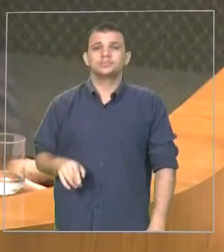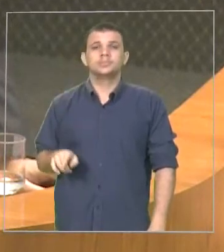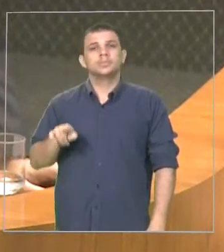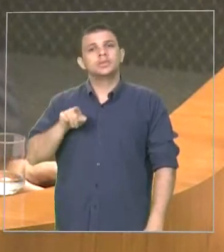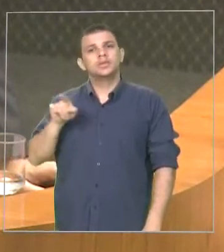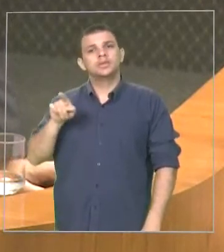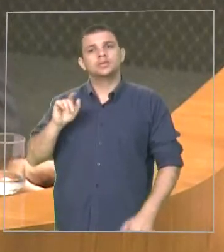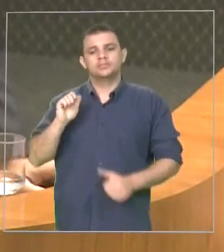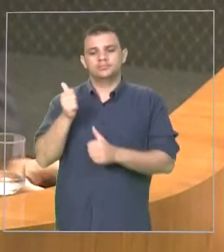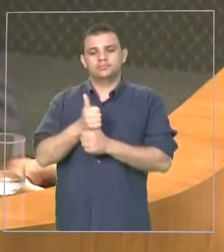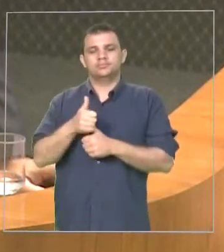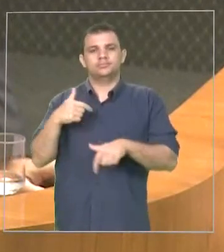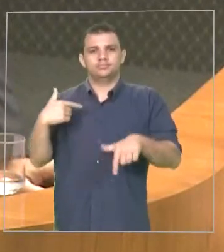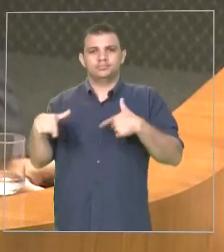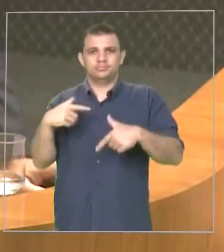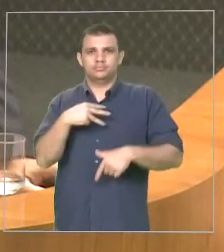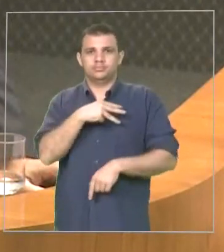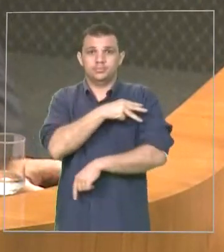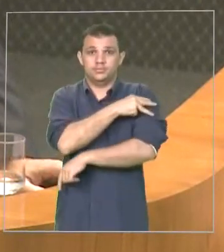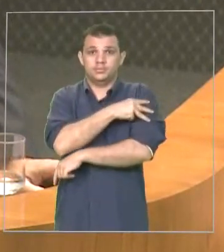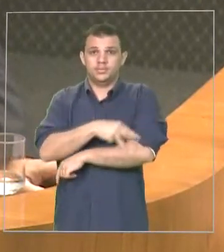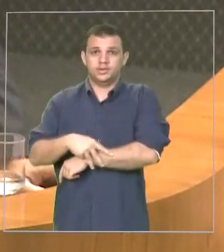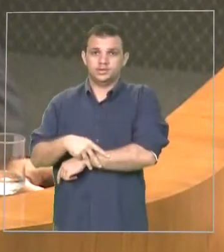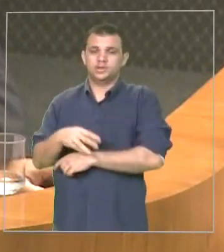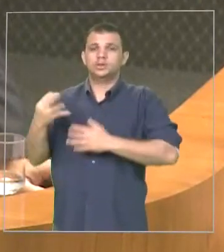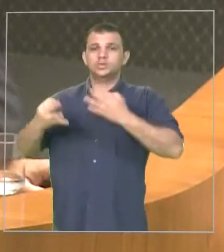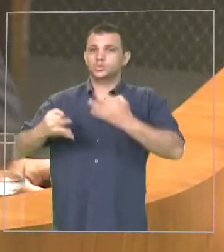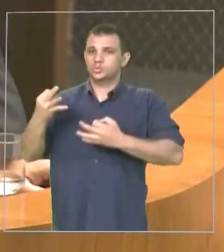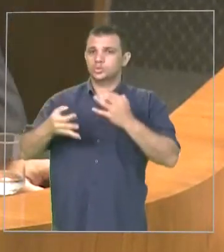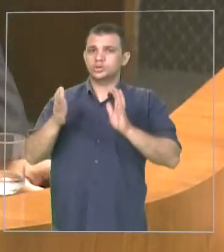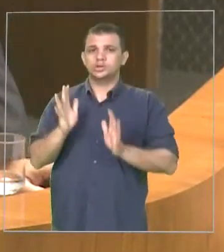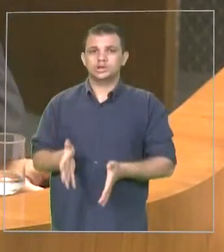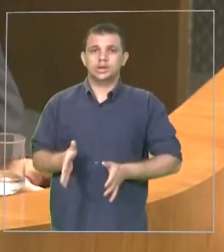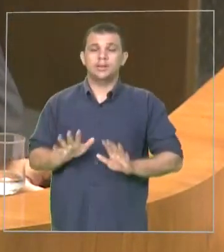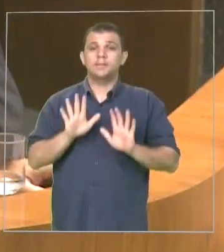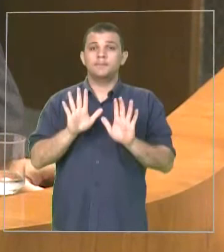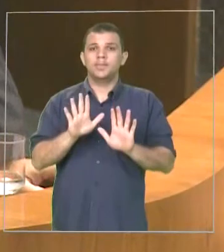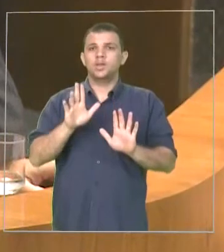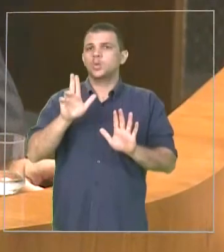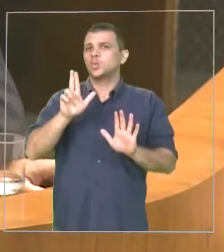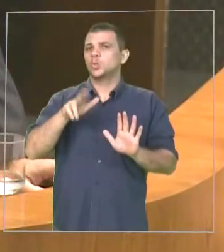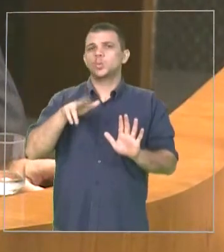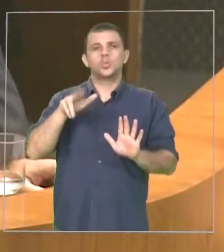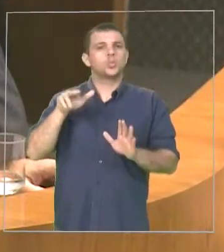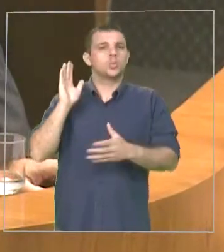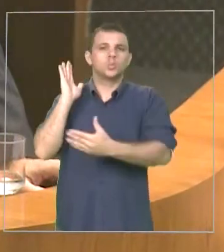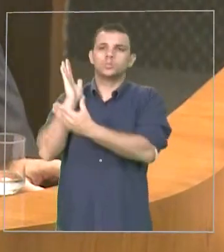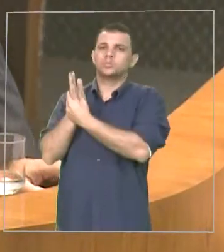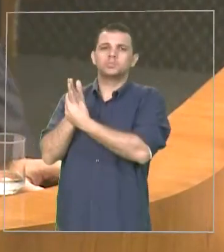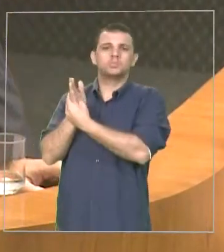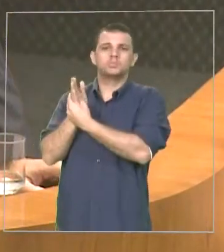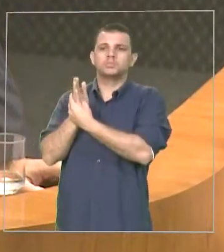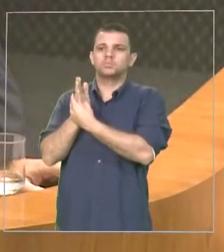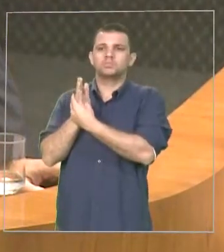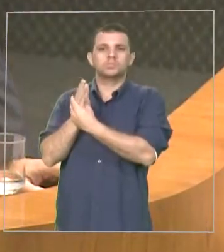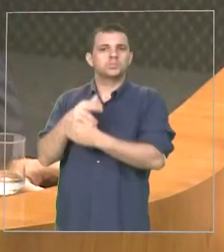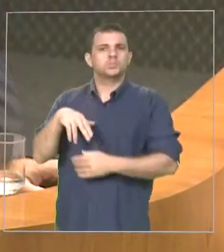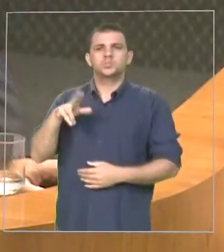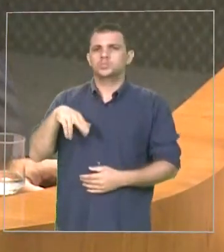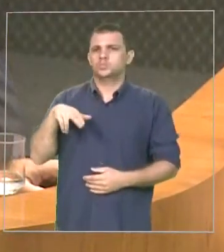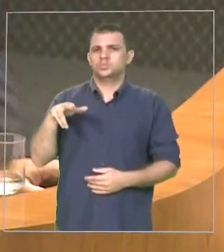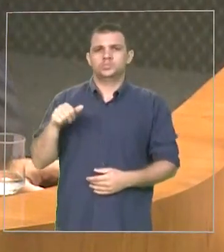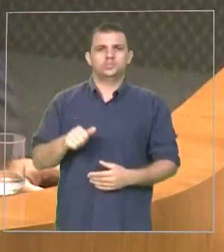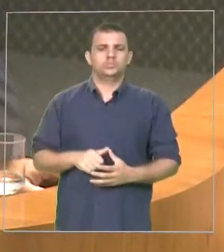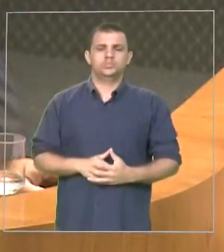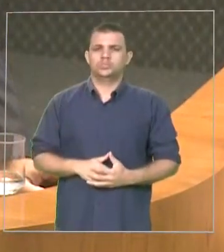magistrado, foi juiz. O deputado Levi, ele nunca respondeu um único processo disciplinar. O